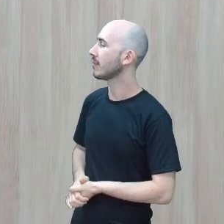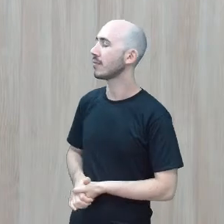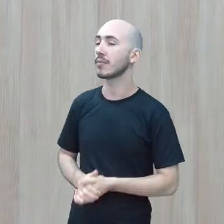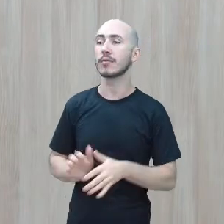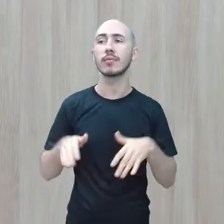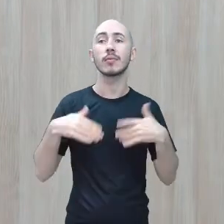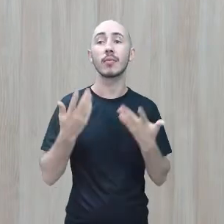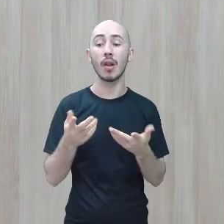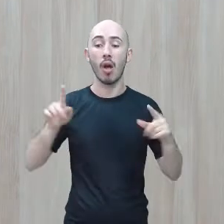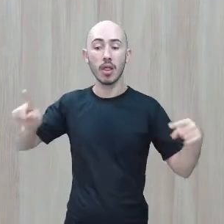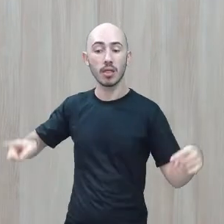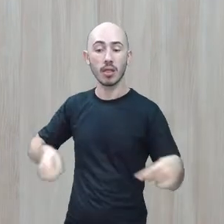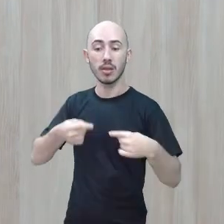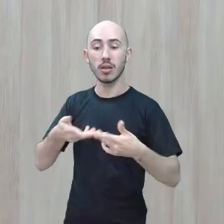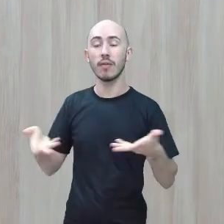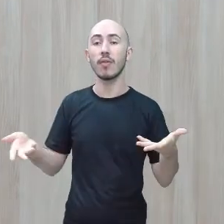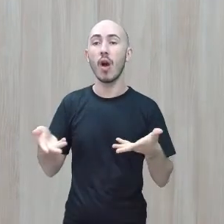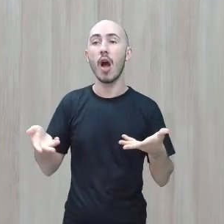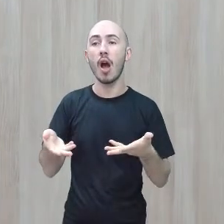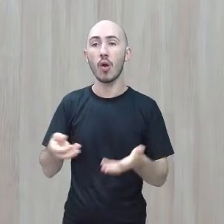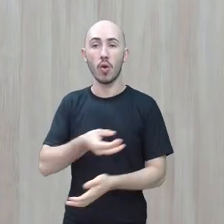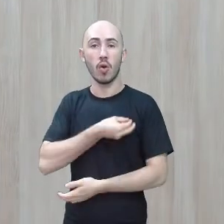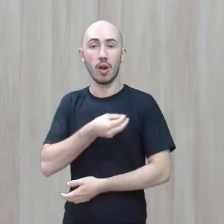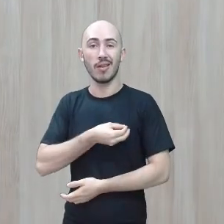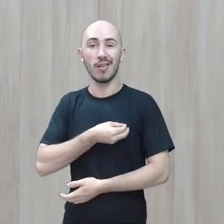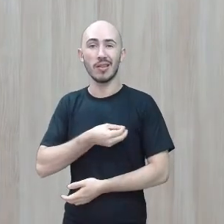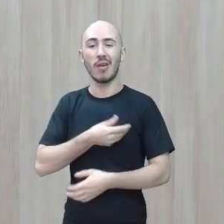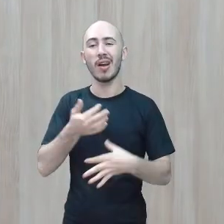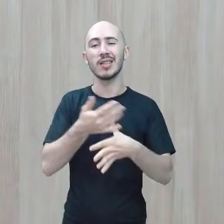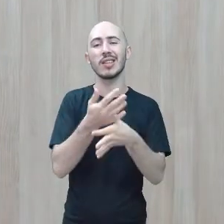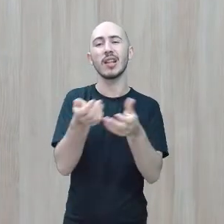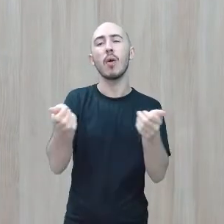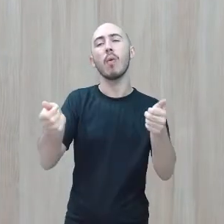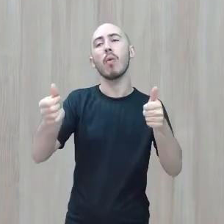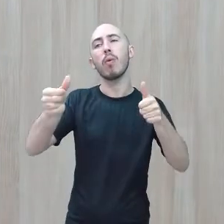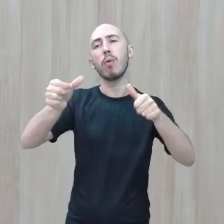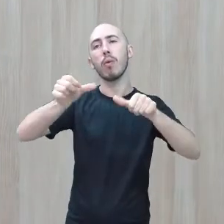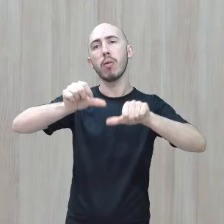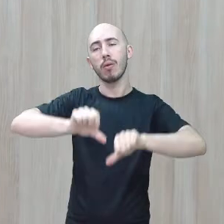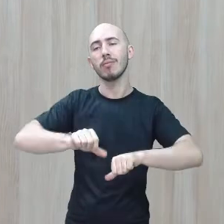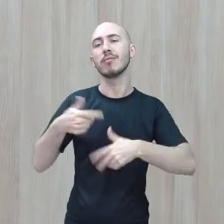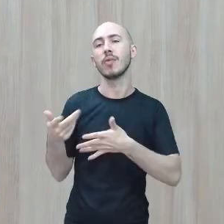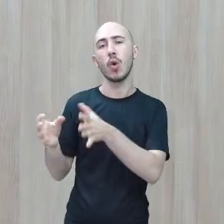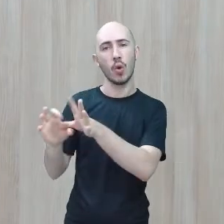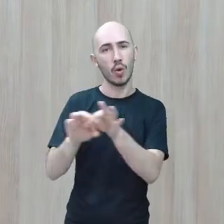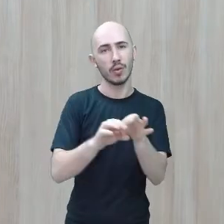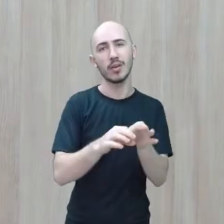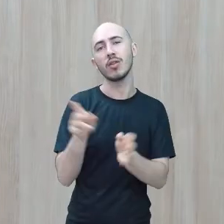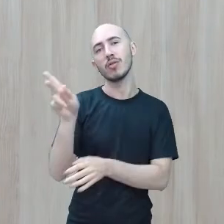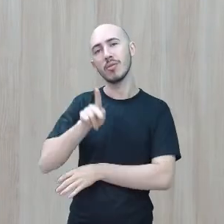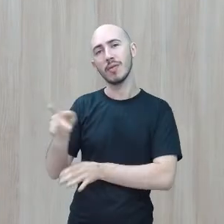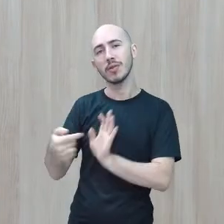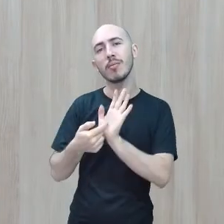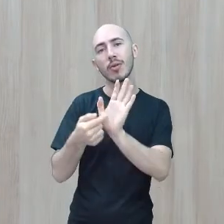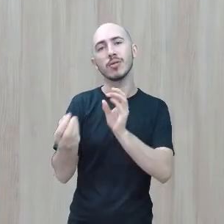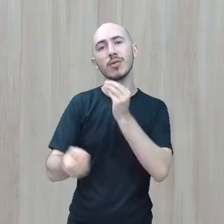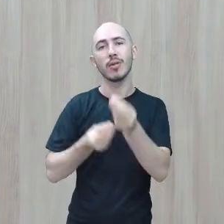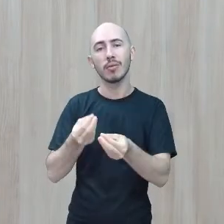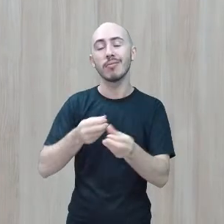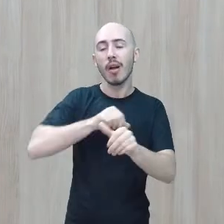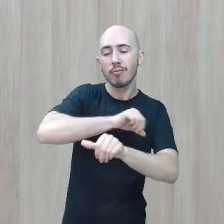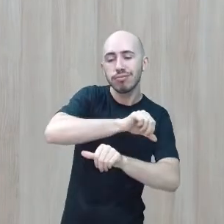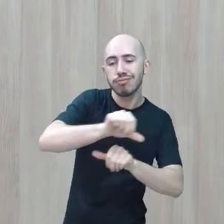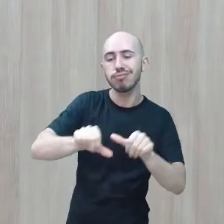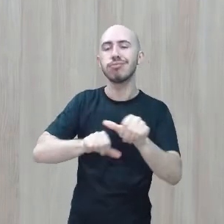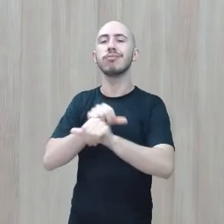desafios, então, né, da atual crise urbana, né, diante desse contexto aí que o professor trouxe, dessas reformas urbanas